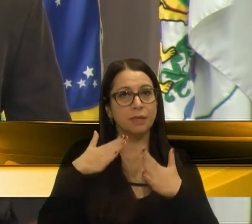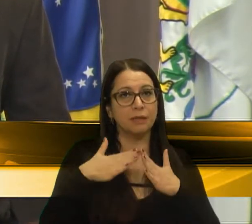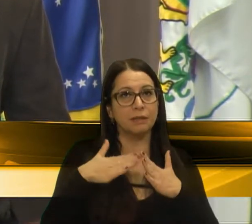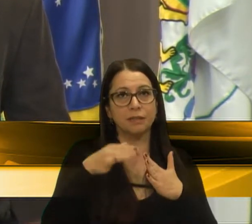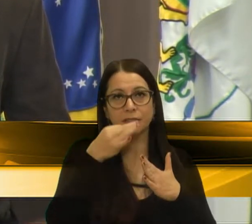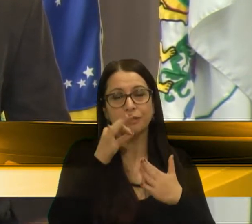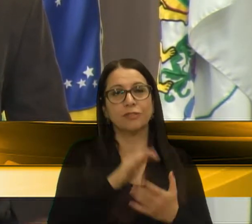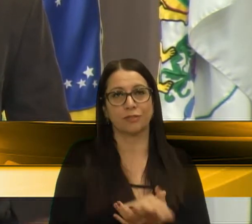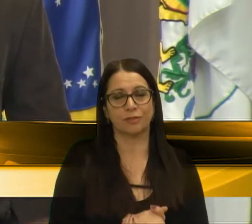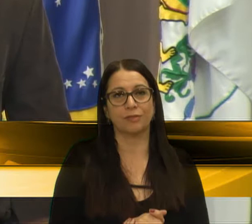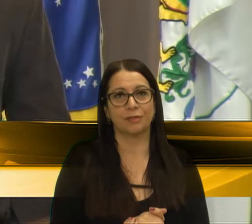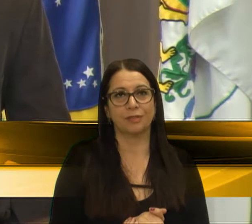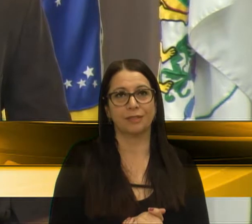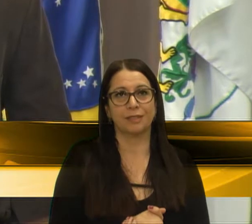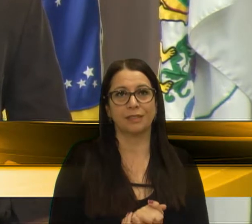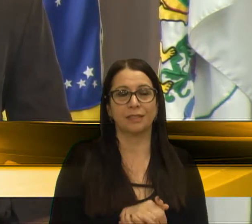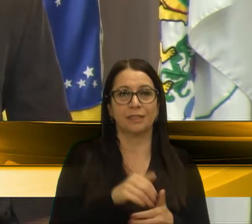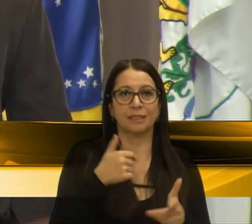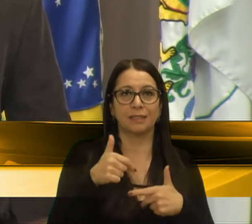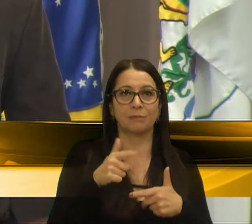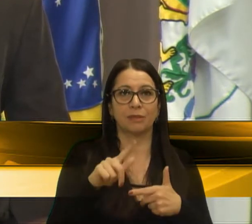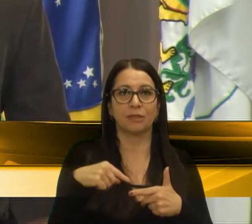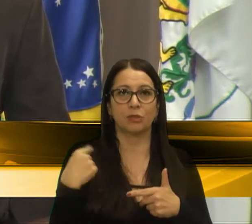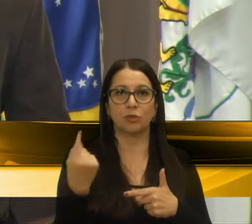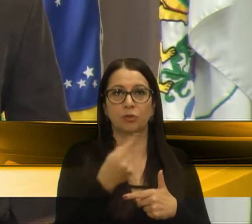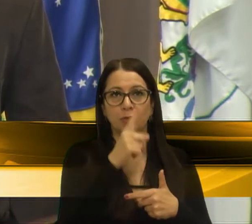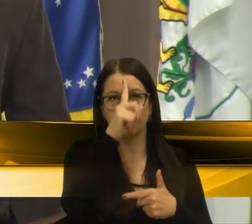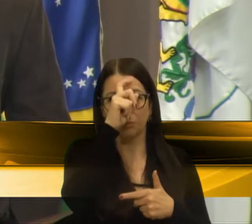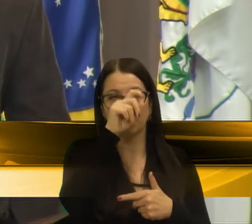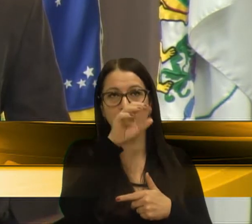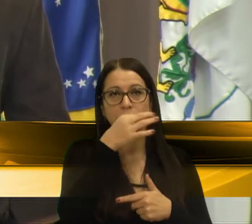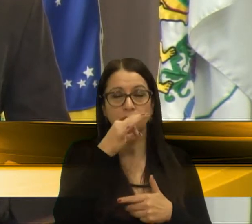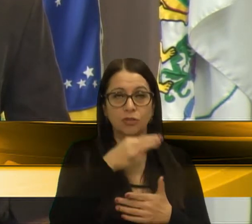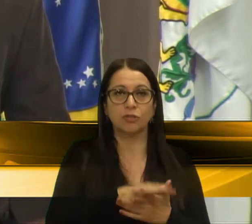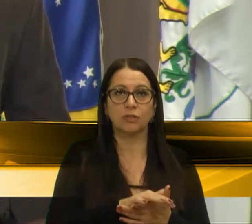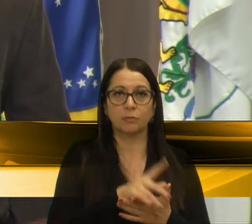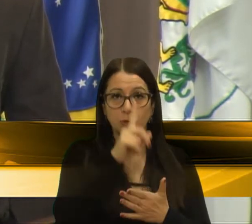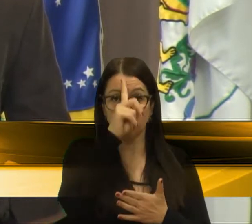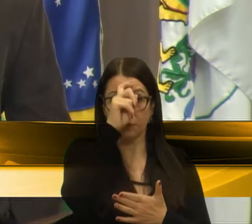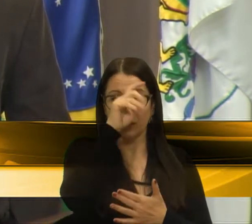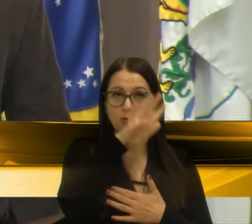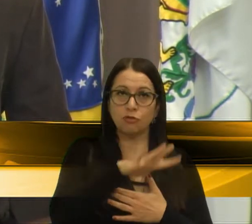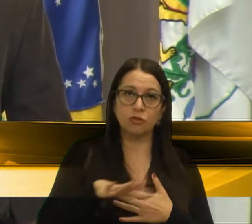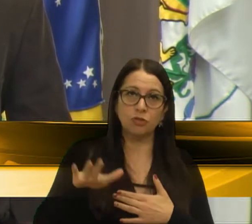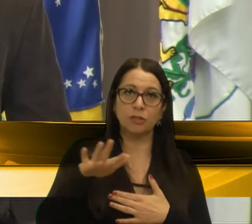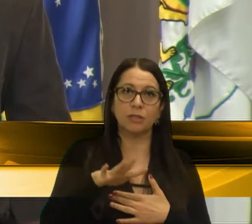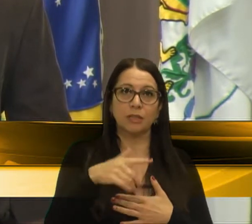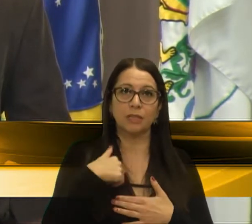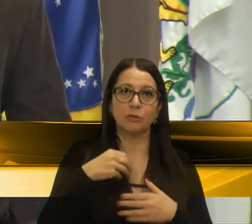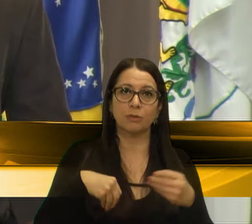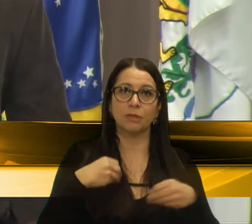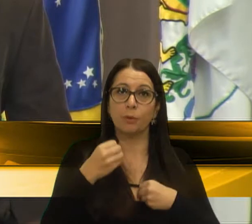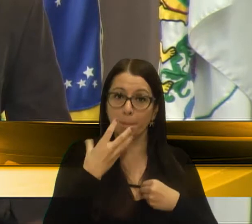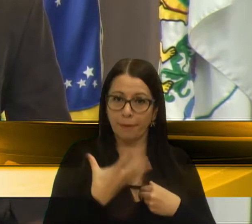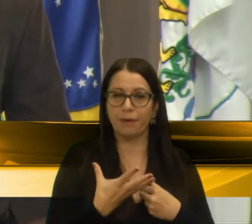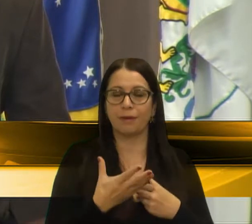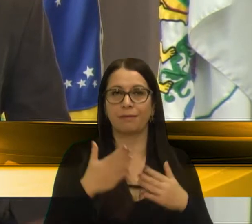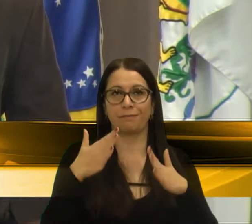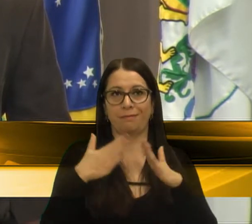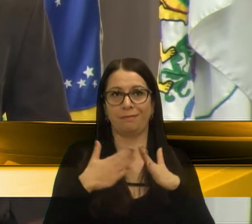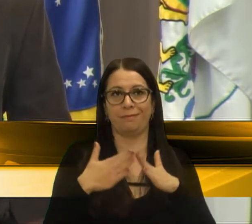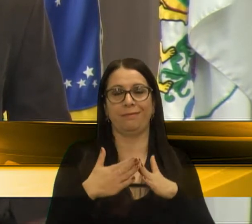Caxias, apesar de trabalhar em todos os hospitais de Caxias, o Hospital Geral é onde eu me sinto bem, onde eu me sinto em